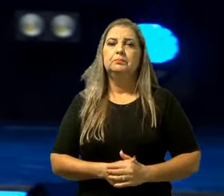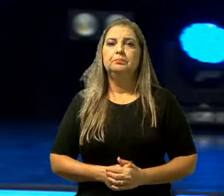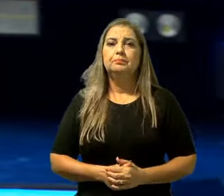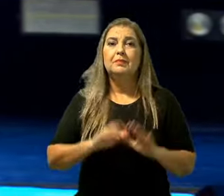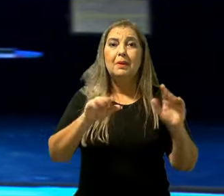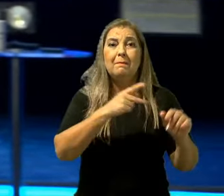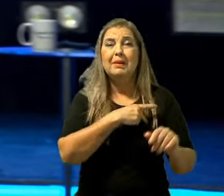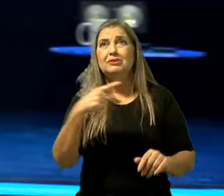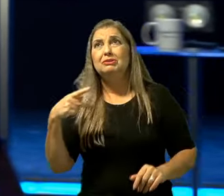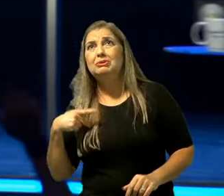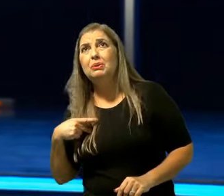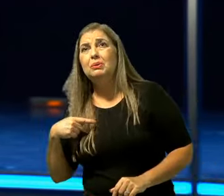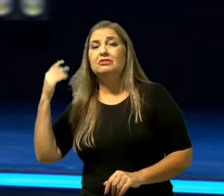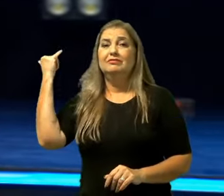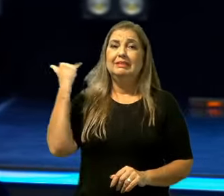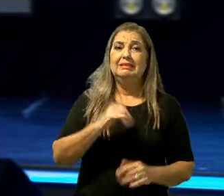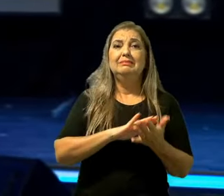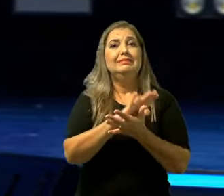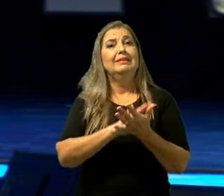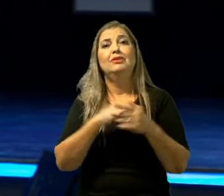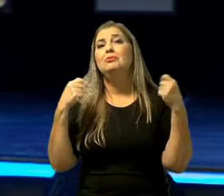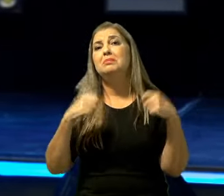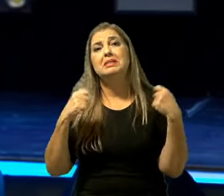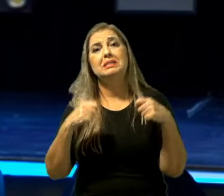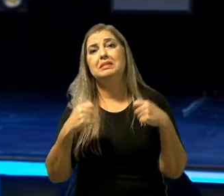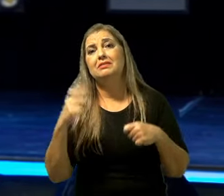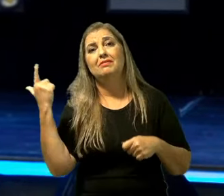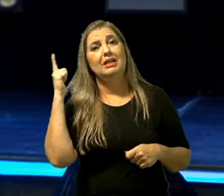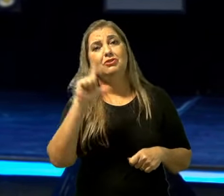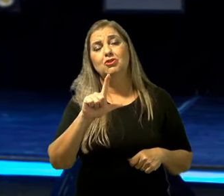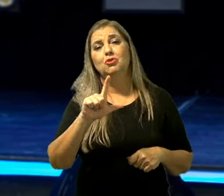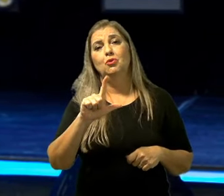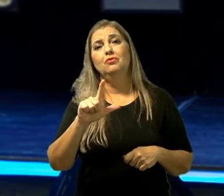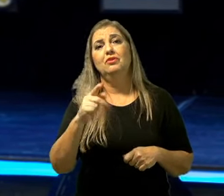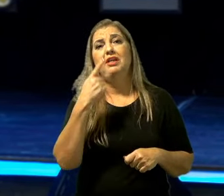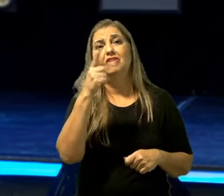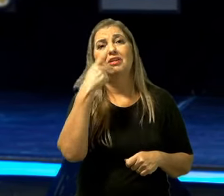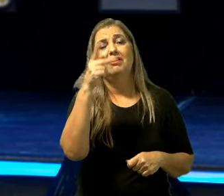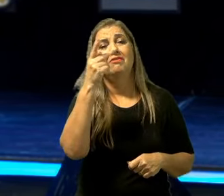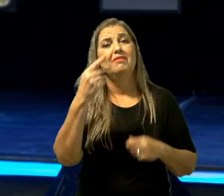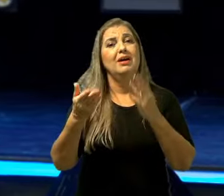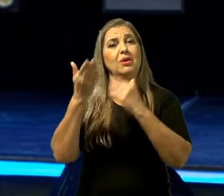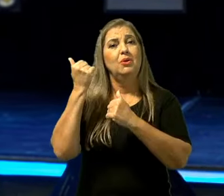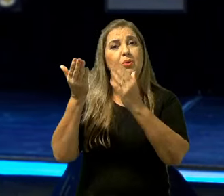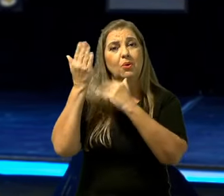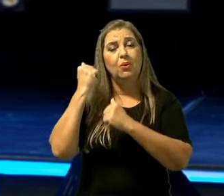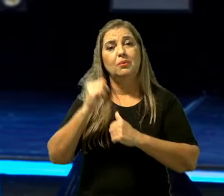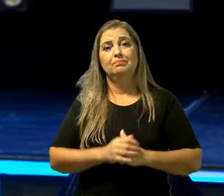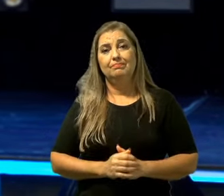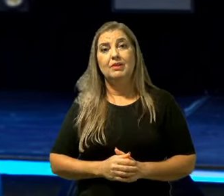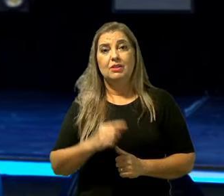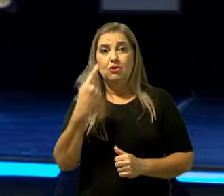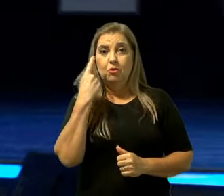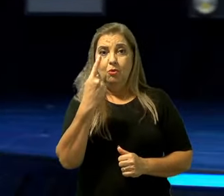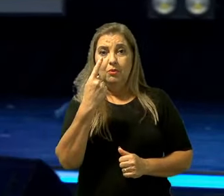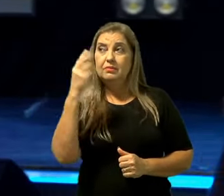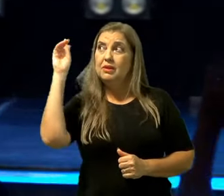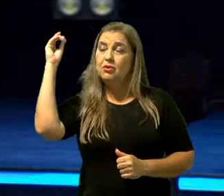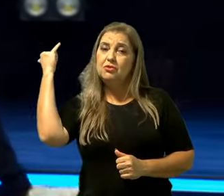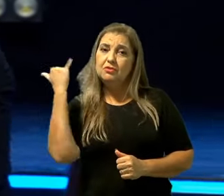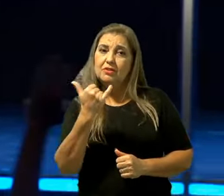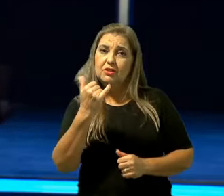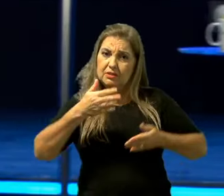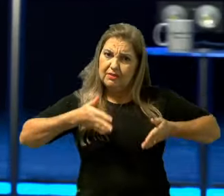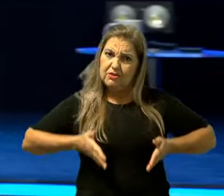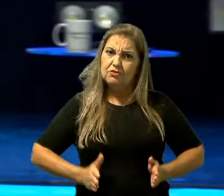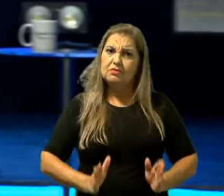Pastor, mas Deus não está falando nada. Deus não precisa falar de novo aquilo que Ele já disse. Porque quando Deus diz uma vez, nasce. Quando Deus